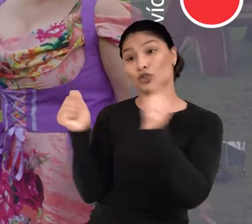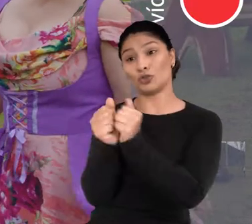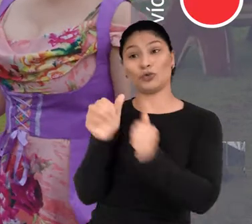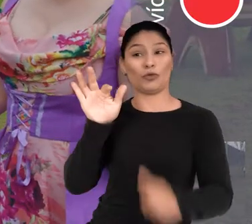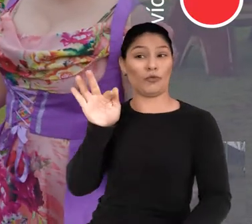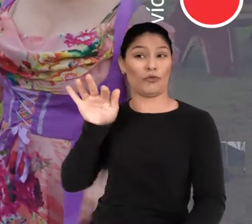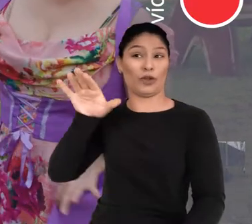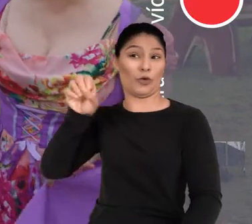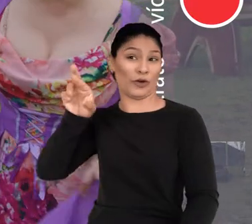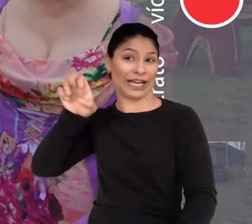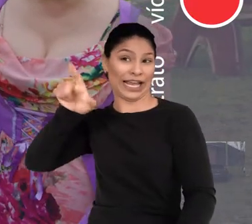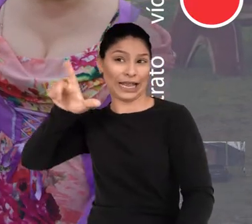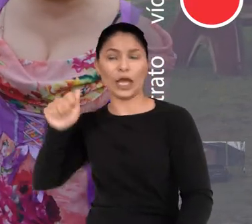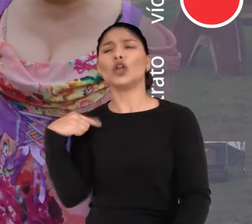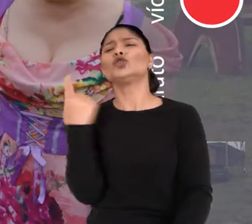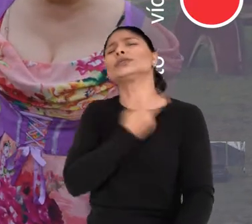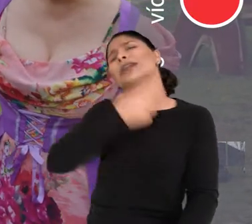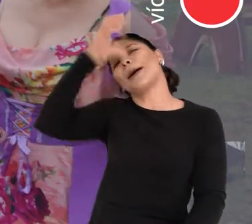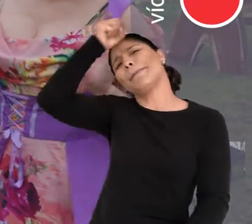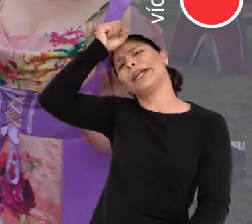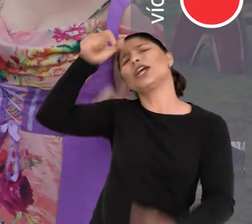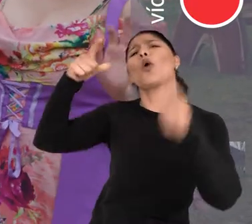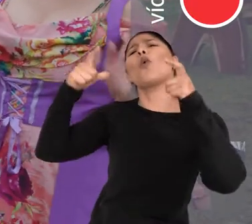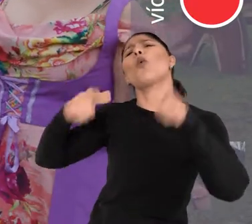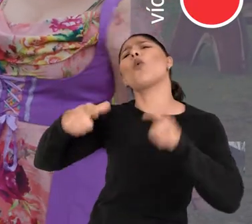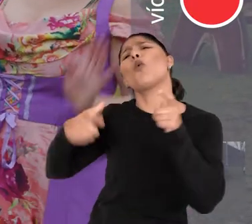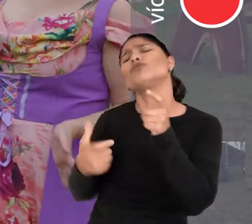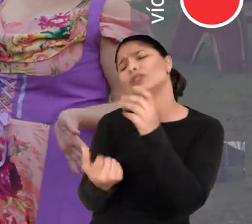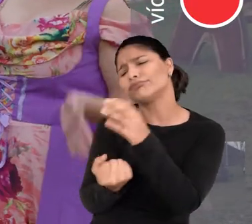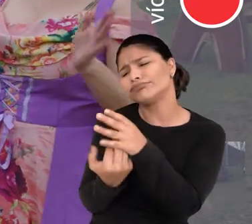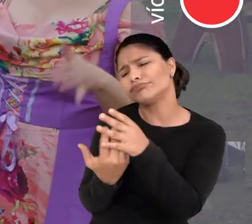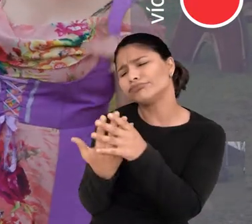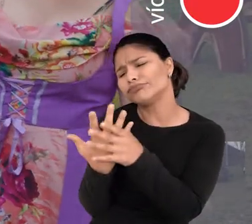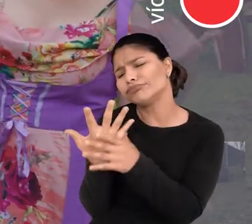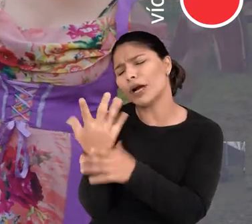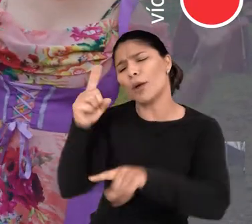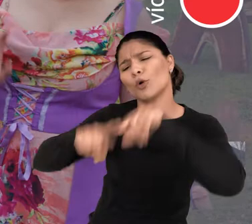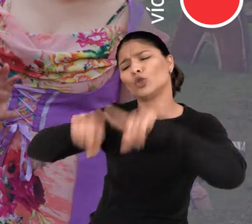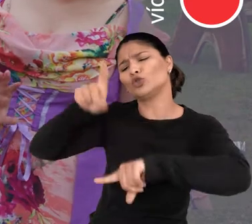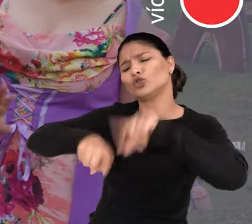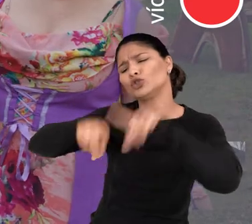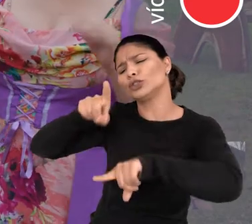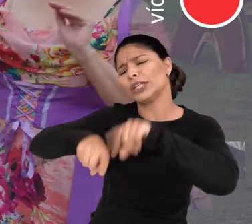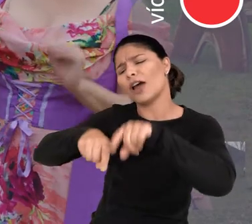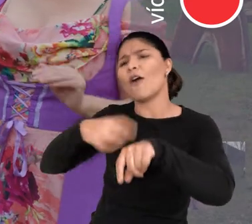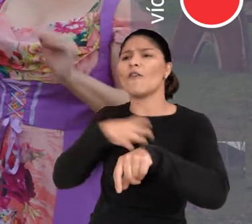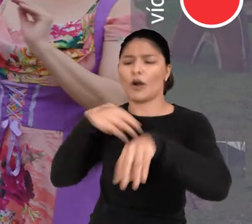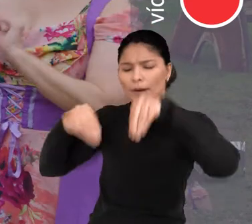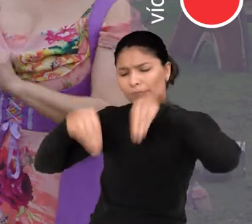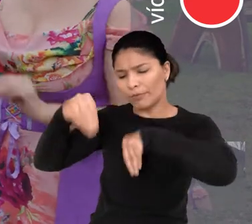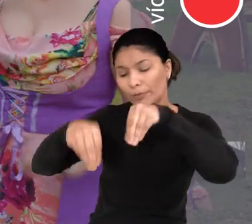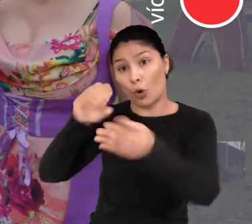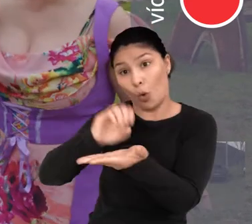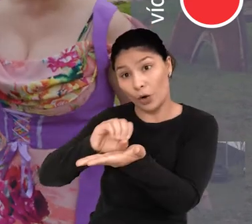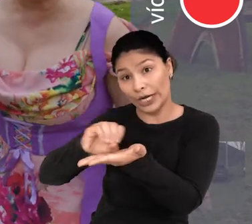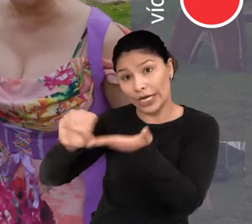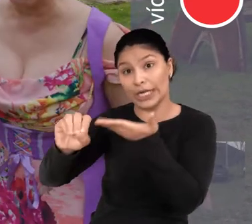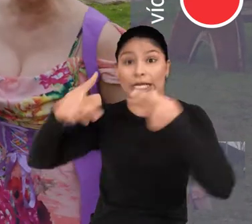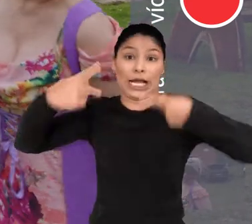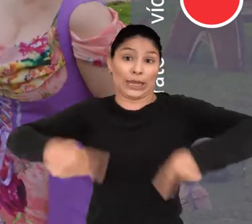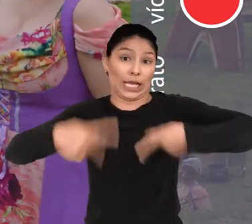Hoje, na Cozinha com Fiorella A gente vai aprender Da onde vem os produtos Produzidos de forma